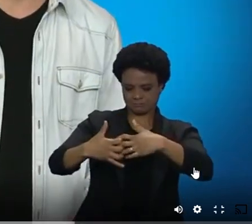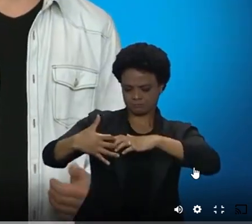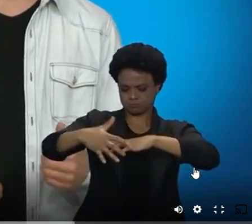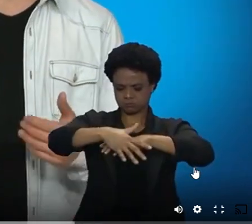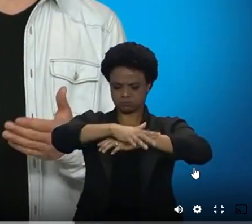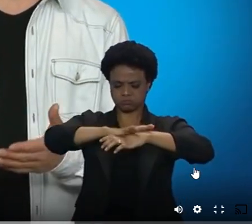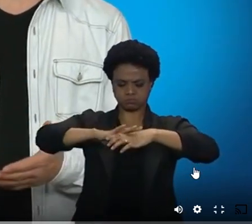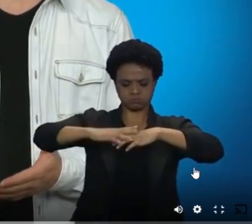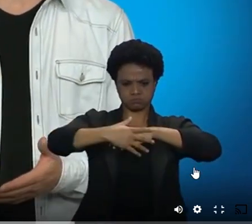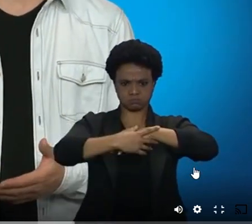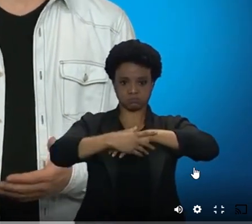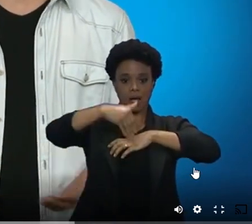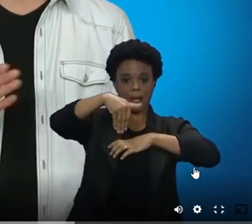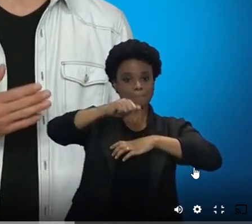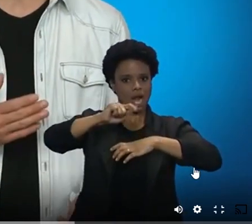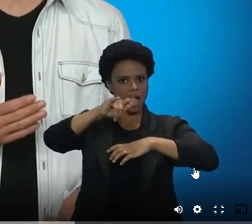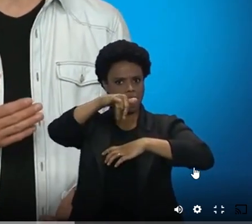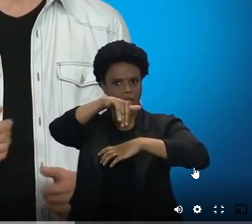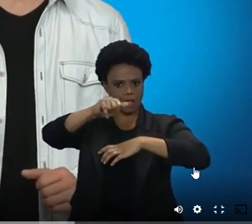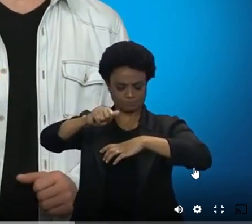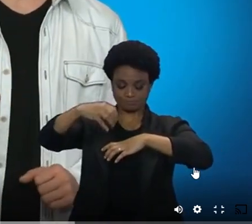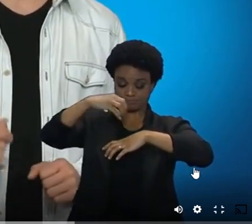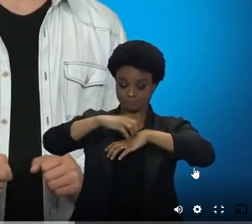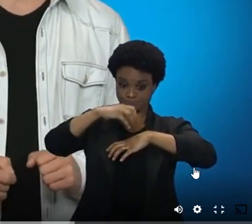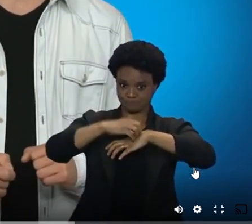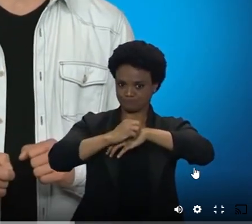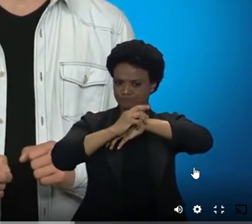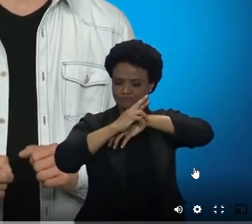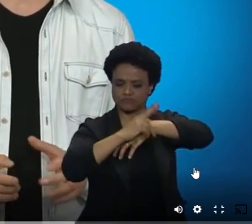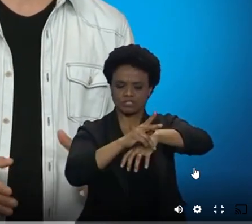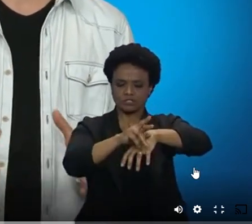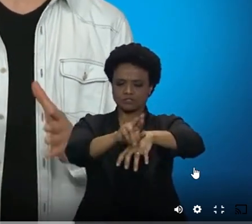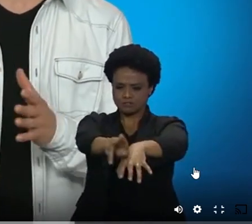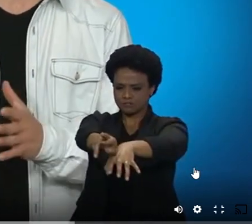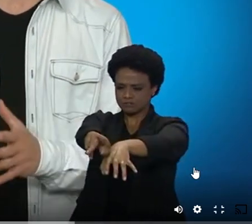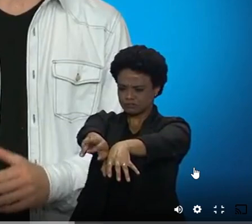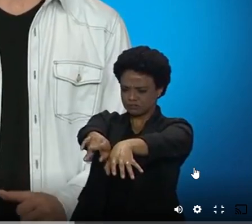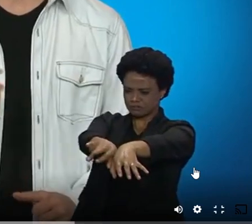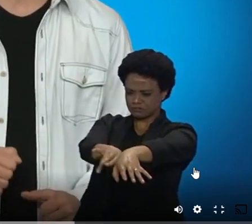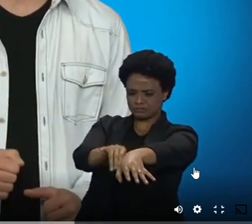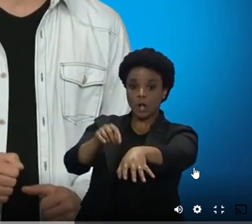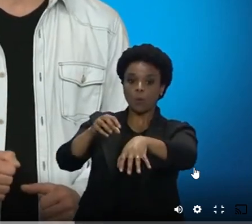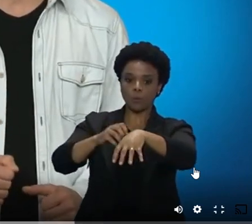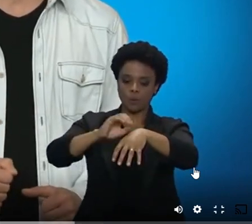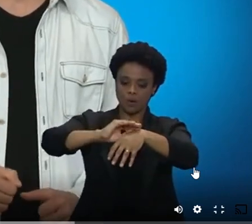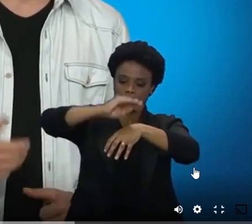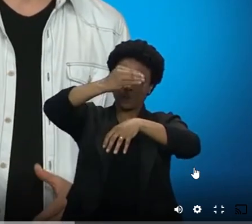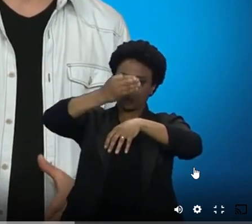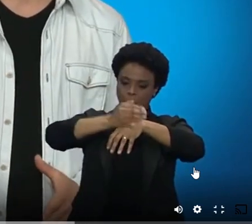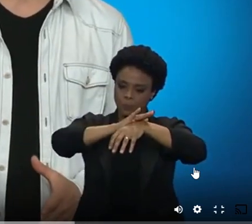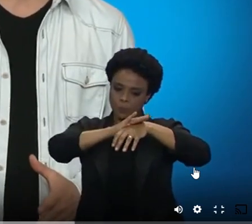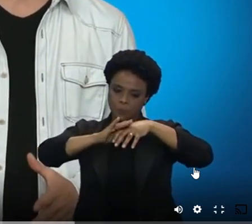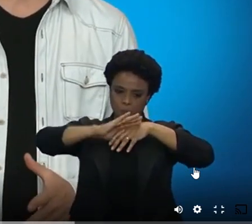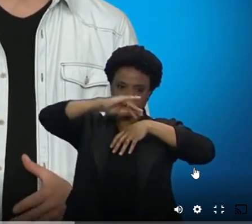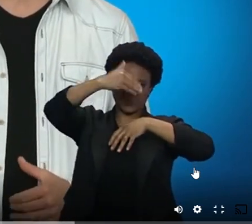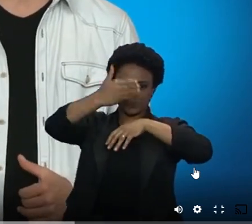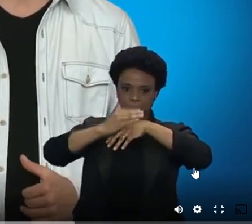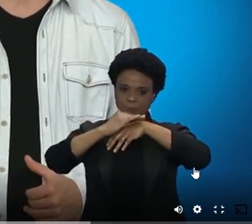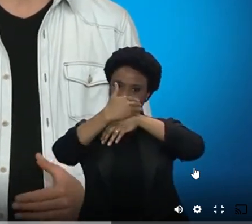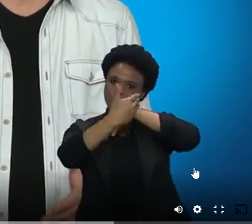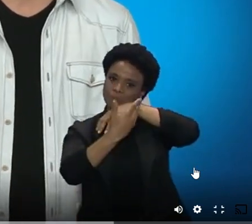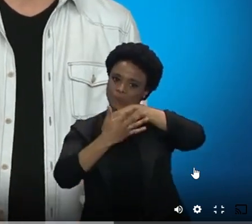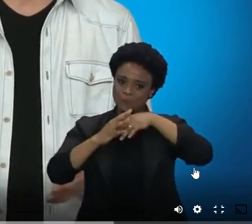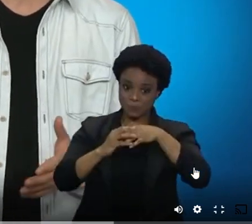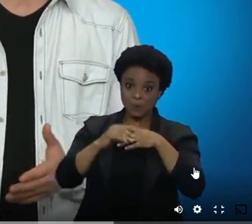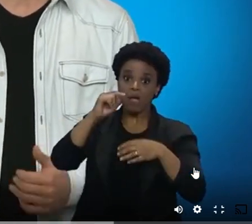Devido à diferença de densidade entre as placas, teremos a formação de distintas feições geológicas. Isso pode influenciar a geração